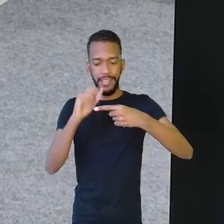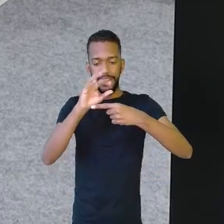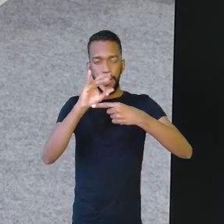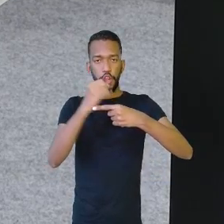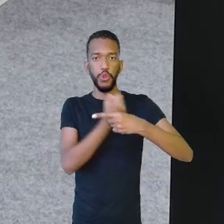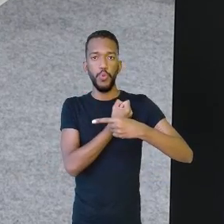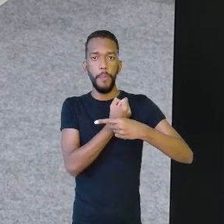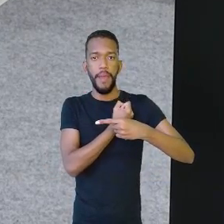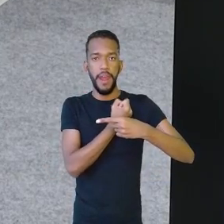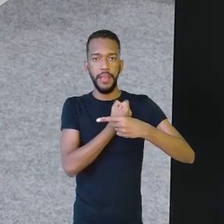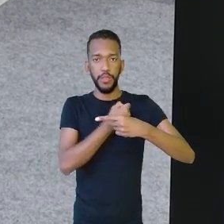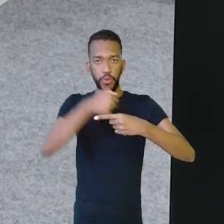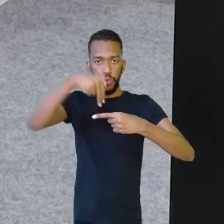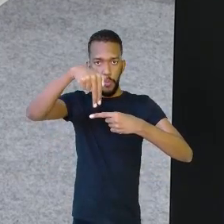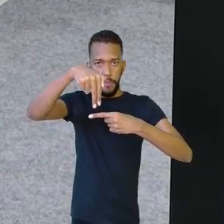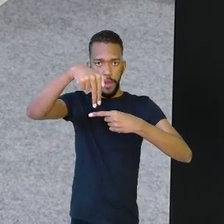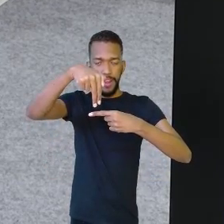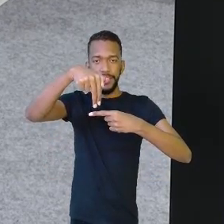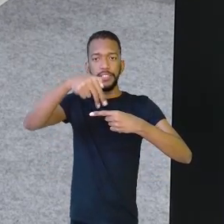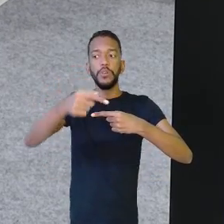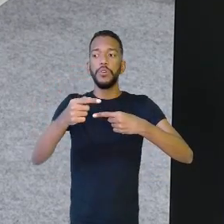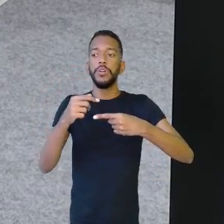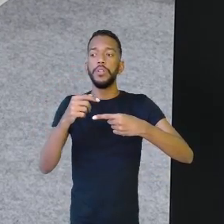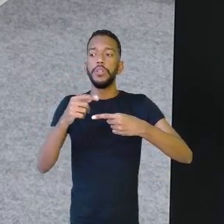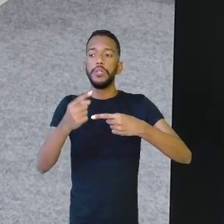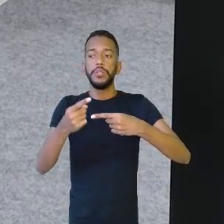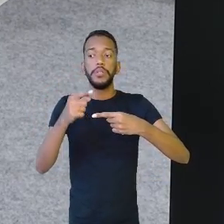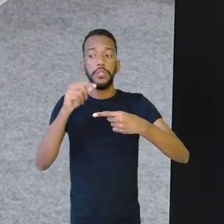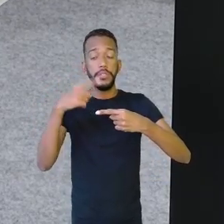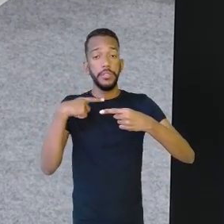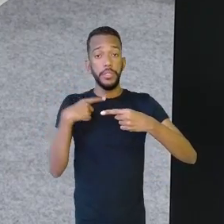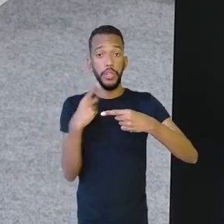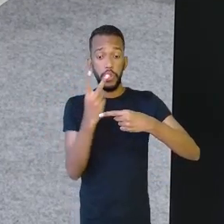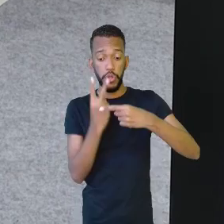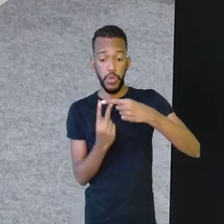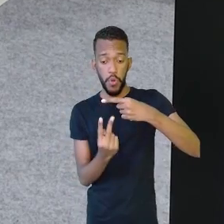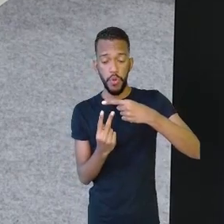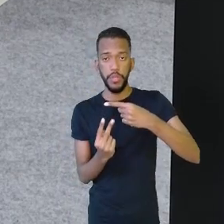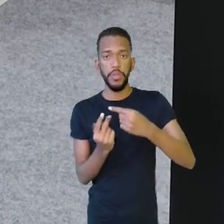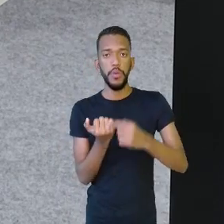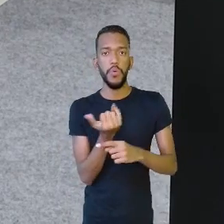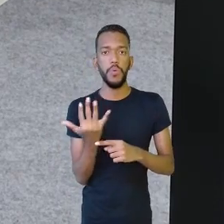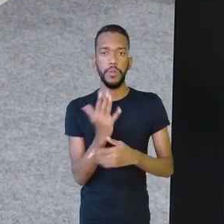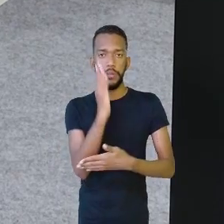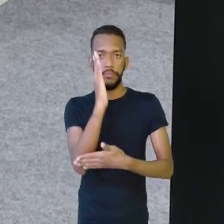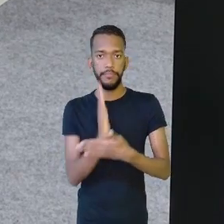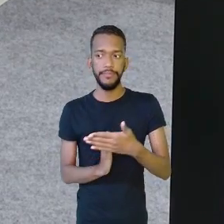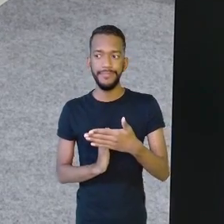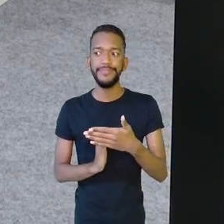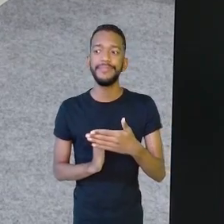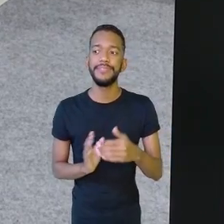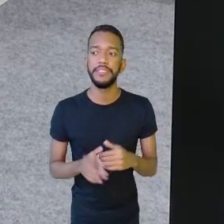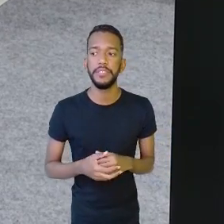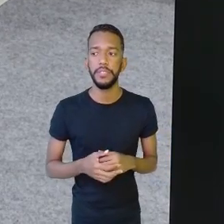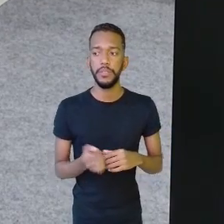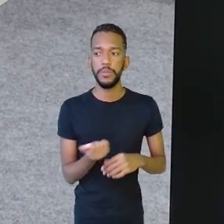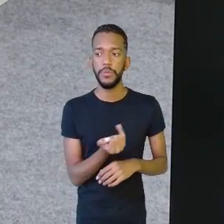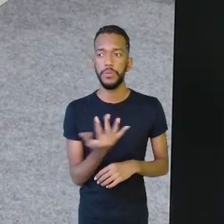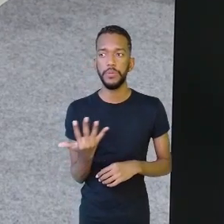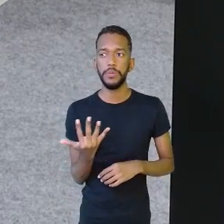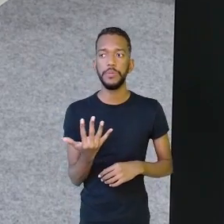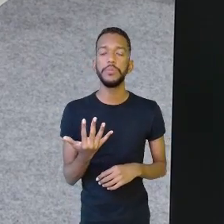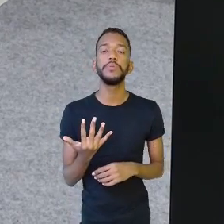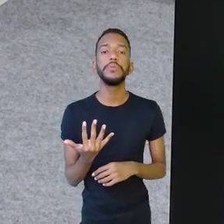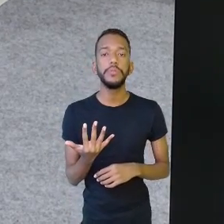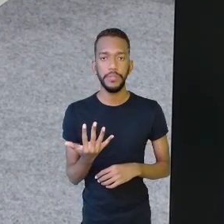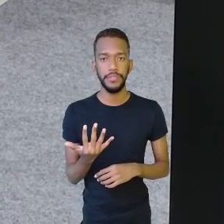peguei, e 2 é a quantidade de partes que eu dividi o meu inteiro. Lá no exemplo, no primeiro